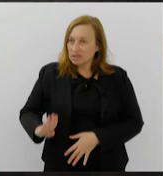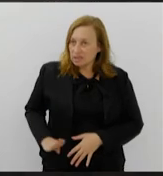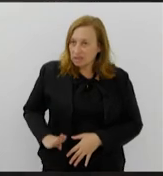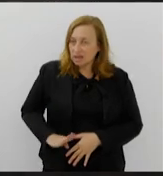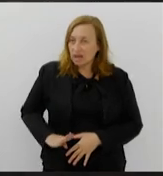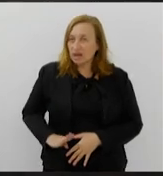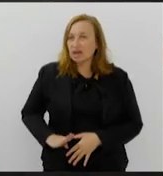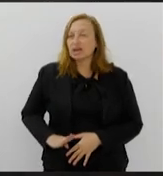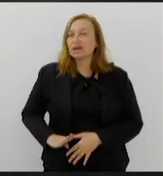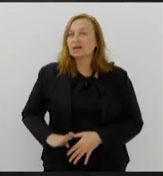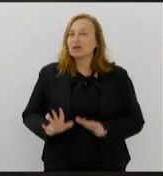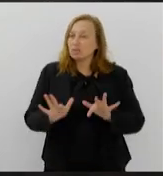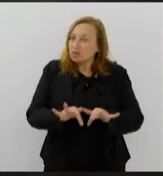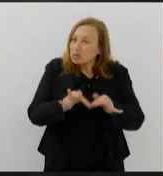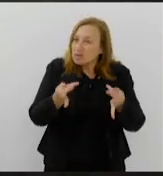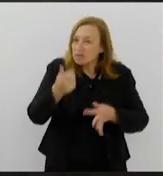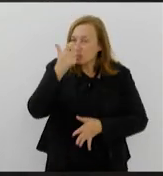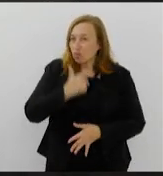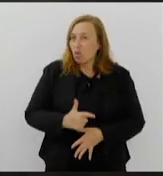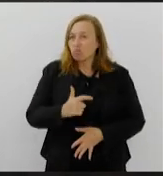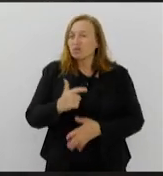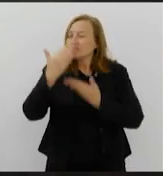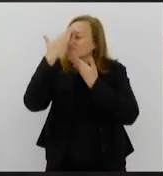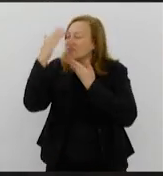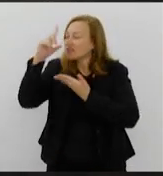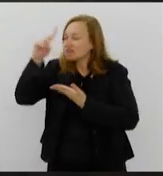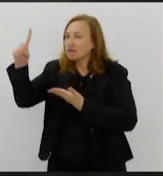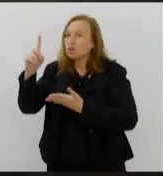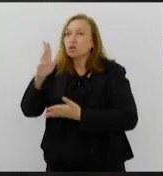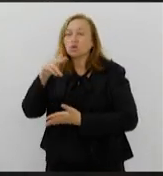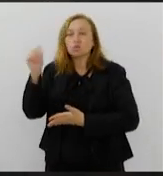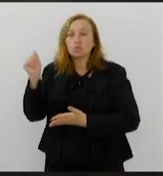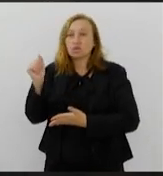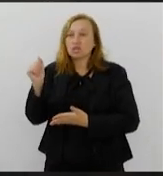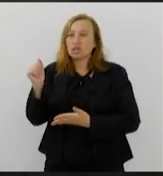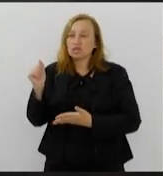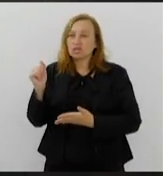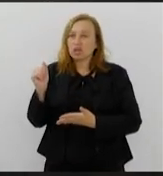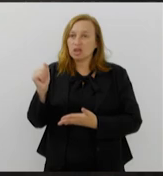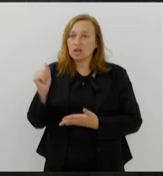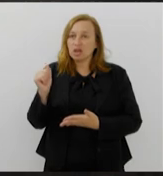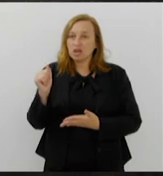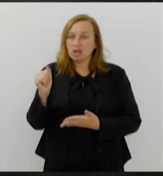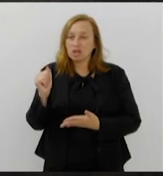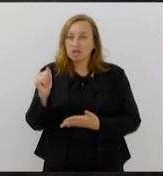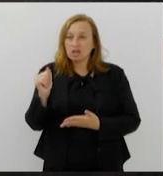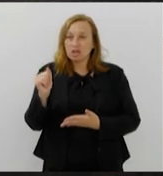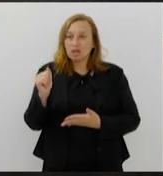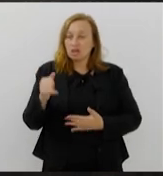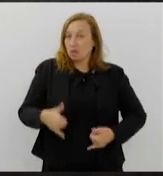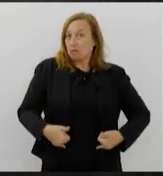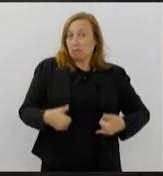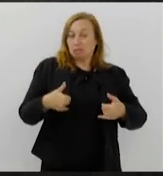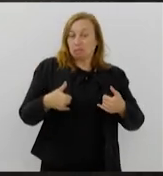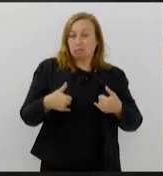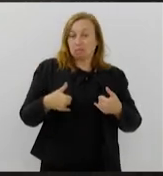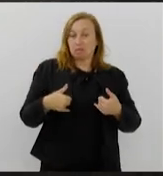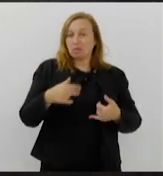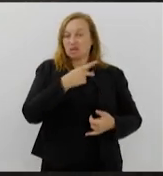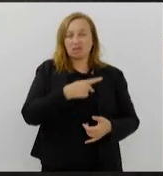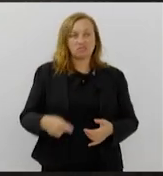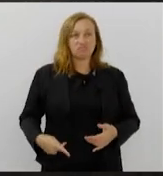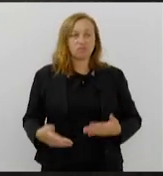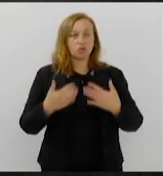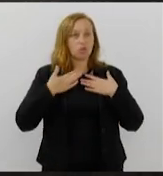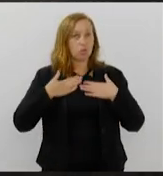que, graças a Deus, para finalizar, nunca deixei me enveredar por essa cadeira que eu estou sentado aqui. Tenho maior tranquilidade